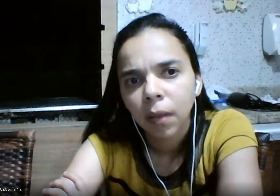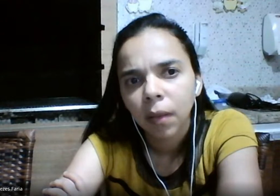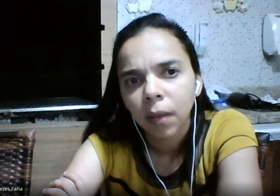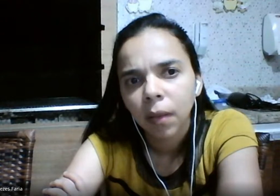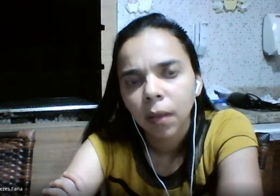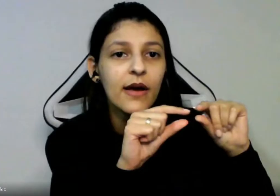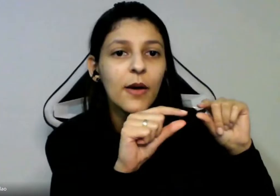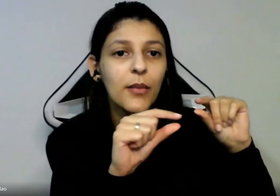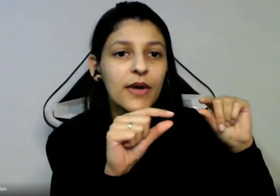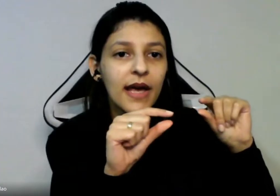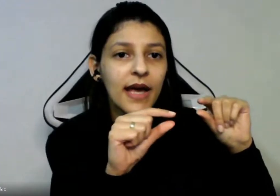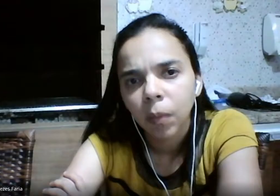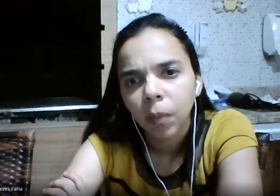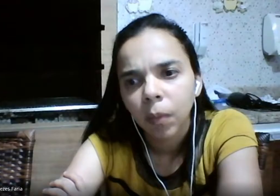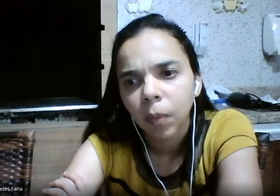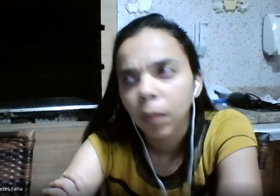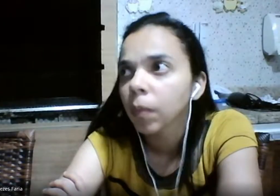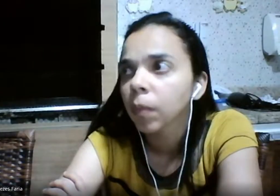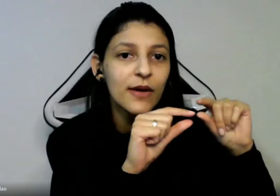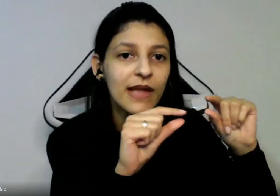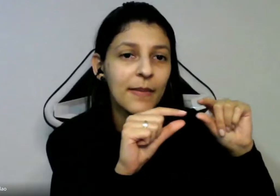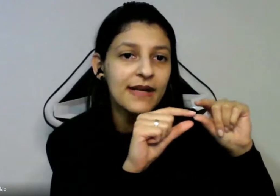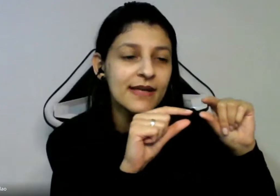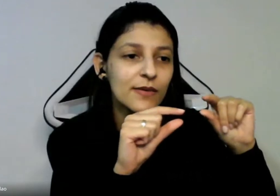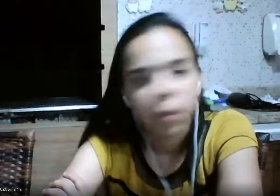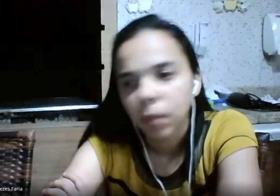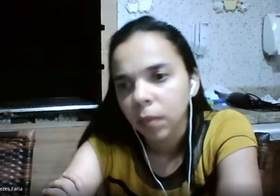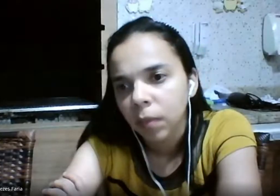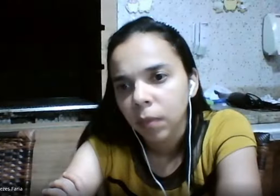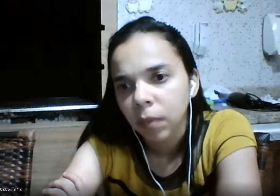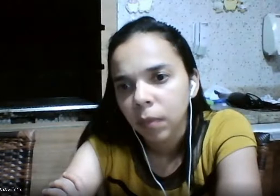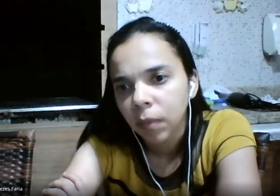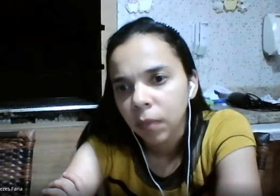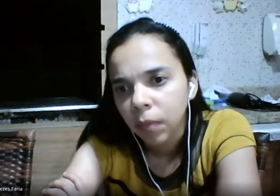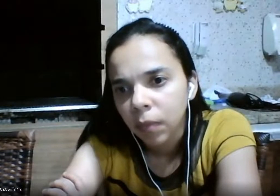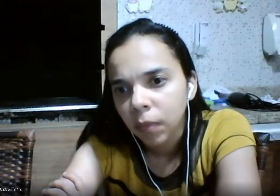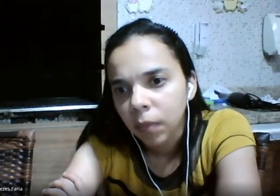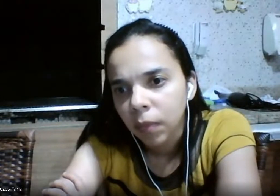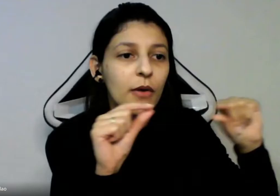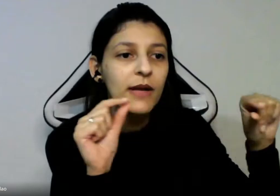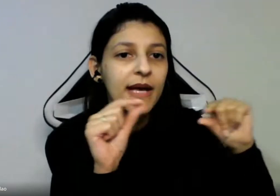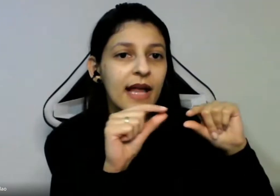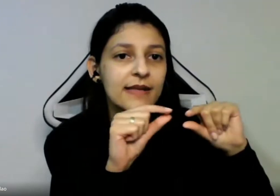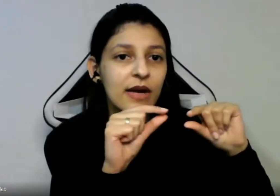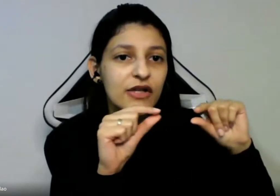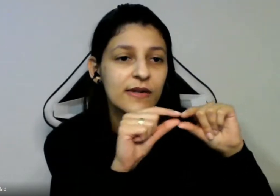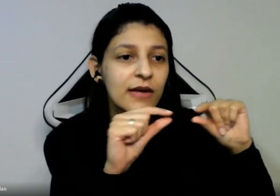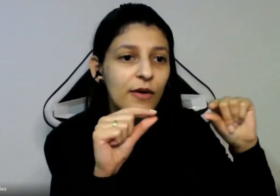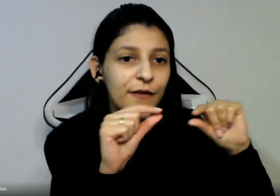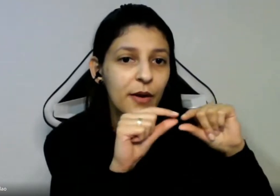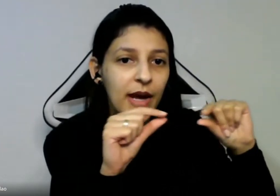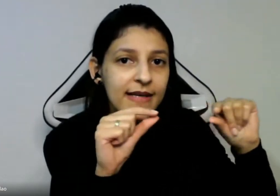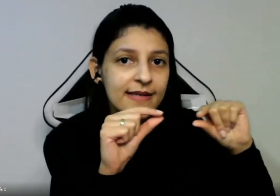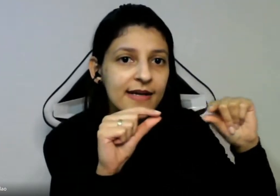você troque, porque como não está preso, um problema em relação ao registro